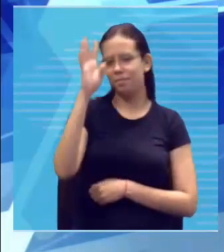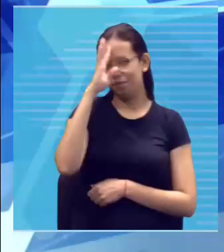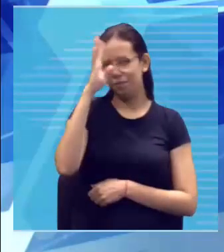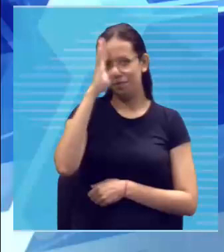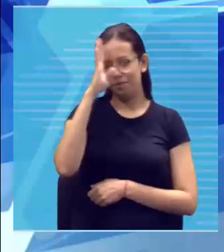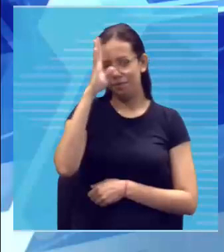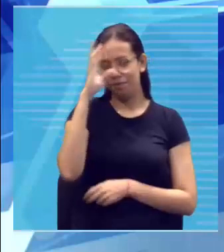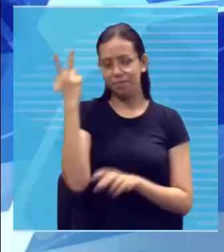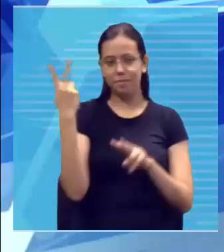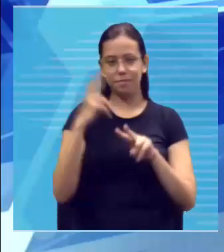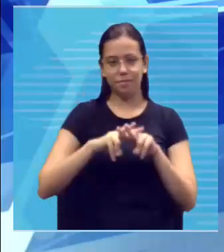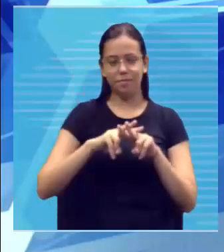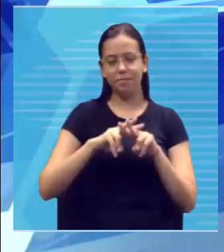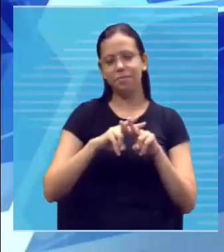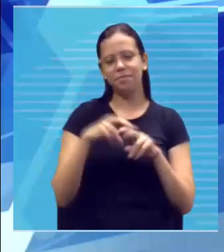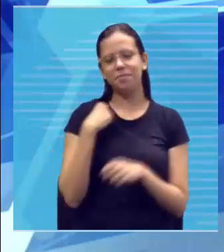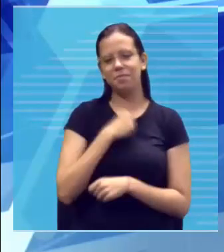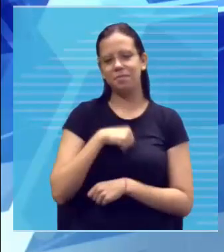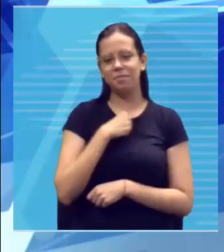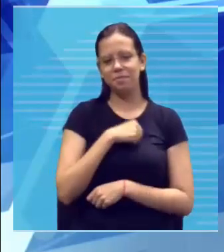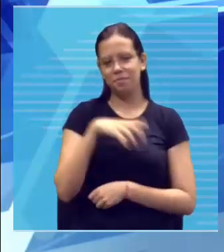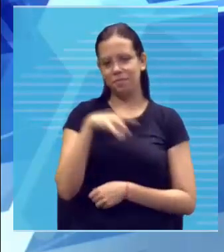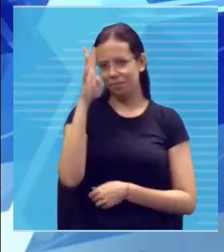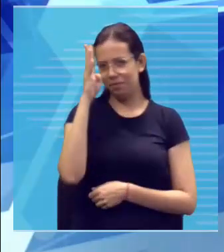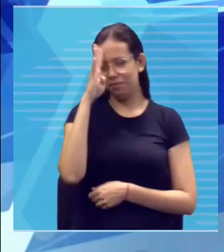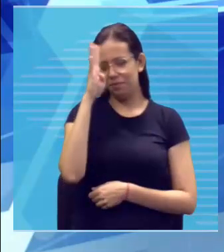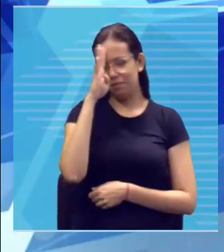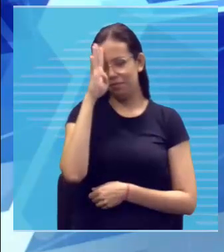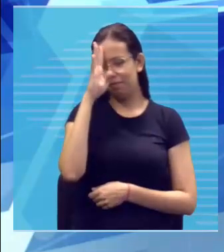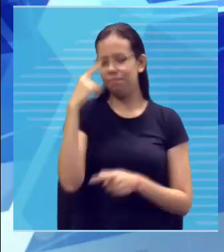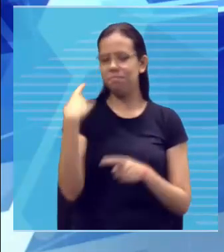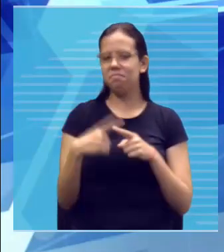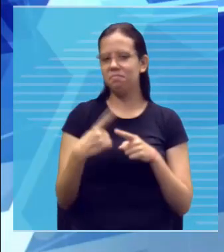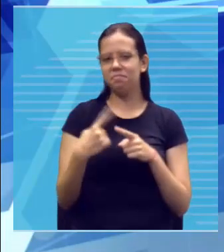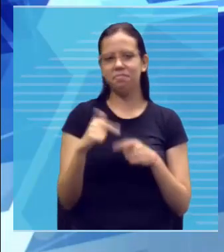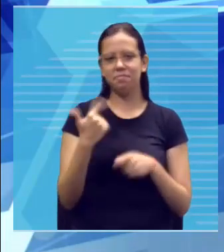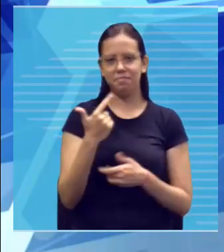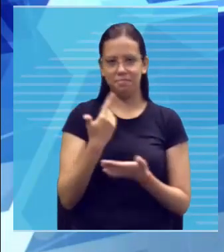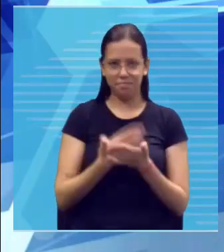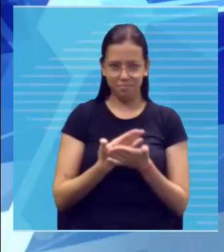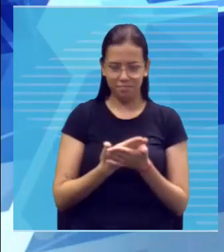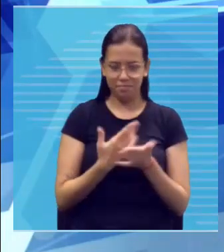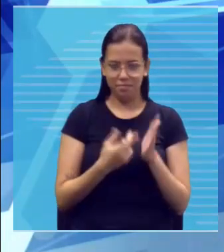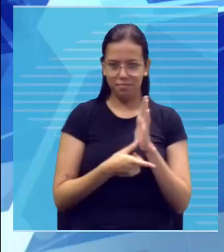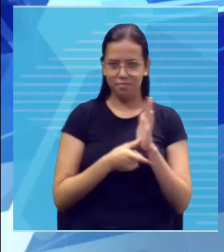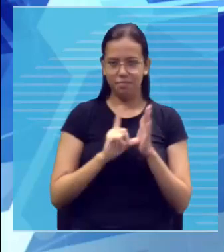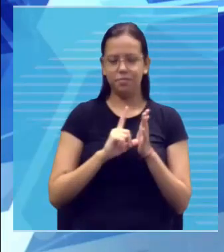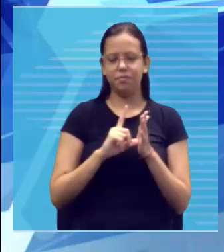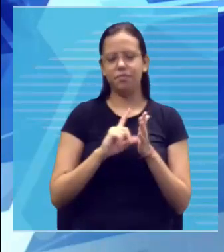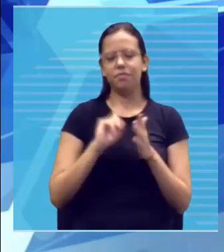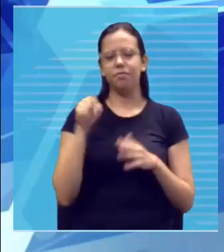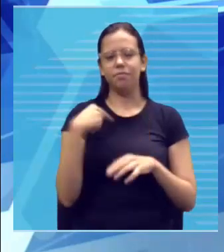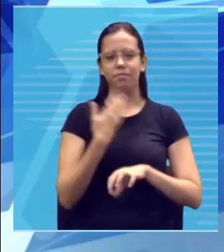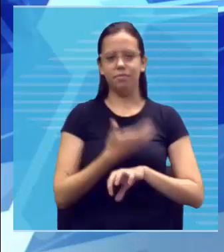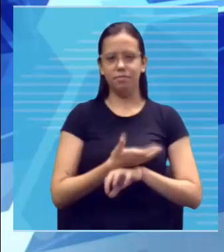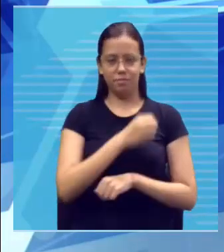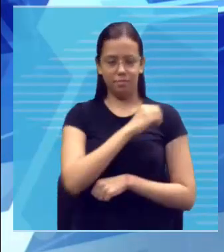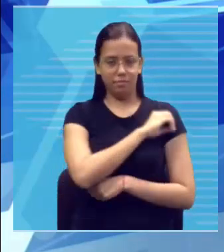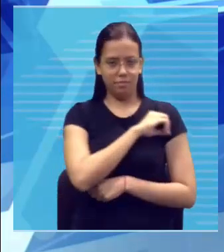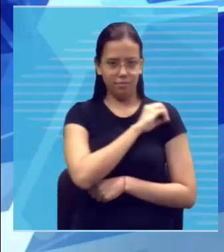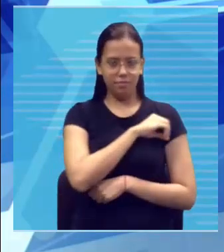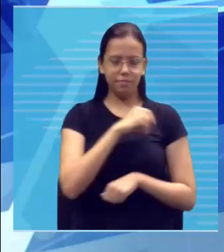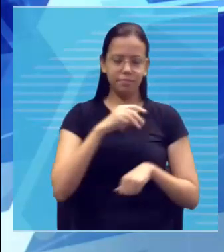hashtag saudades quarta-feira hein nunca mais a gente teve aula né a nossa oficina de matemática